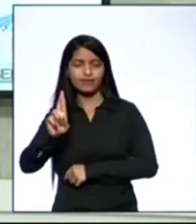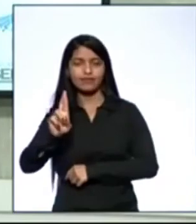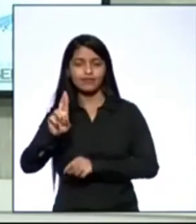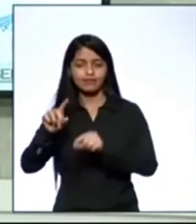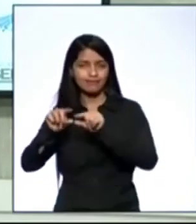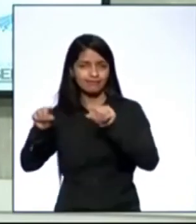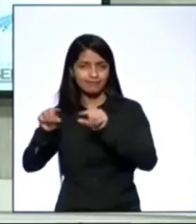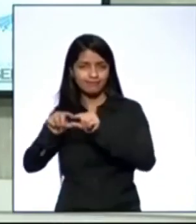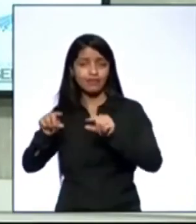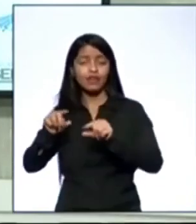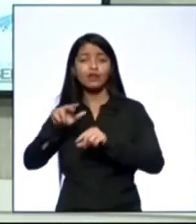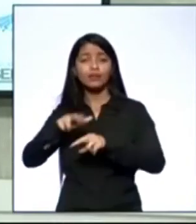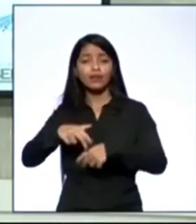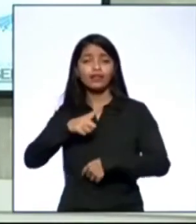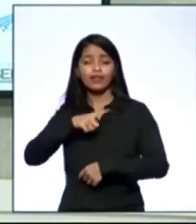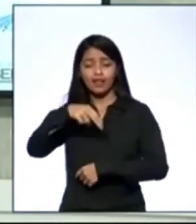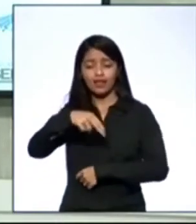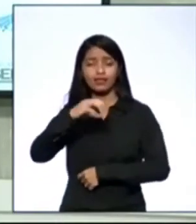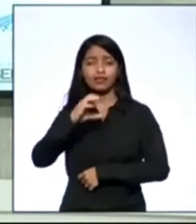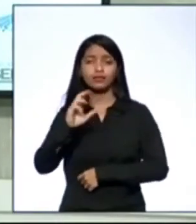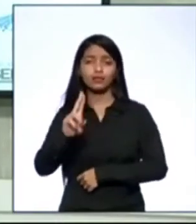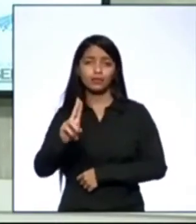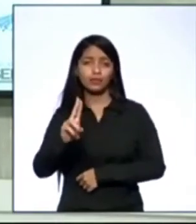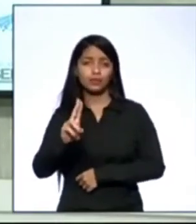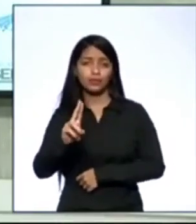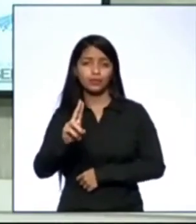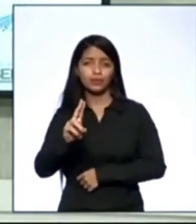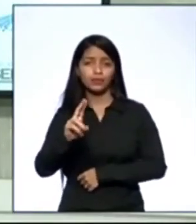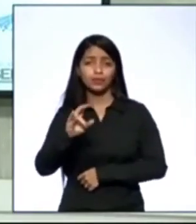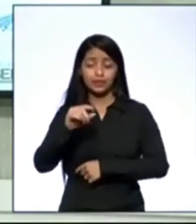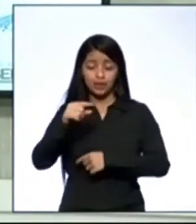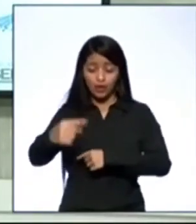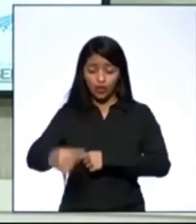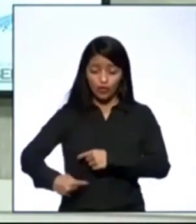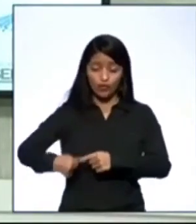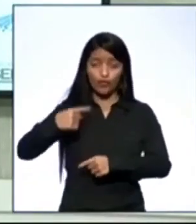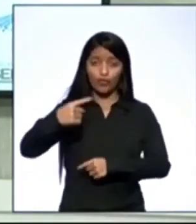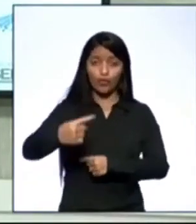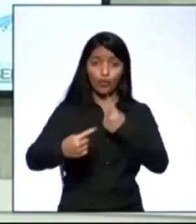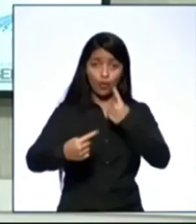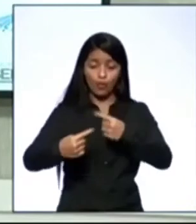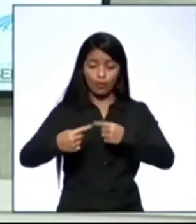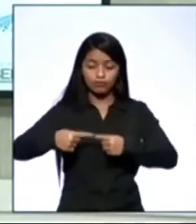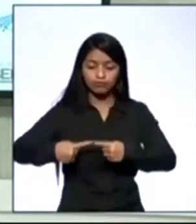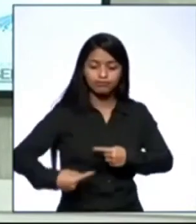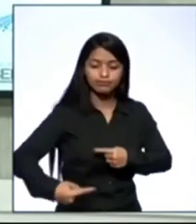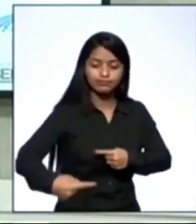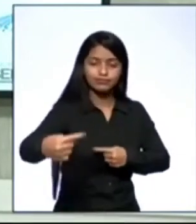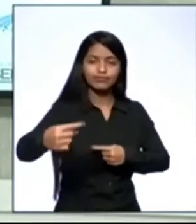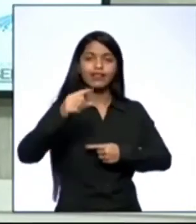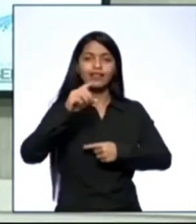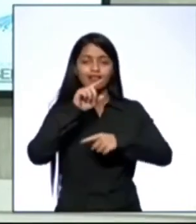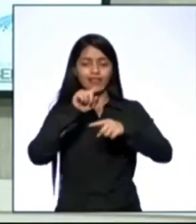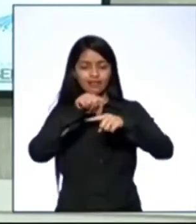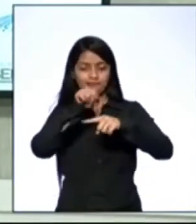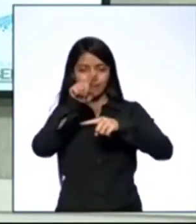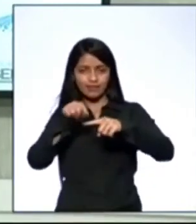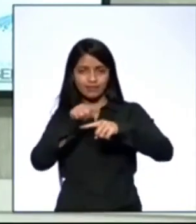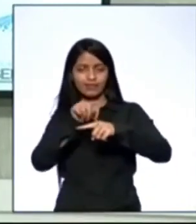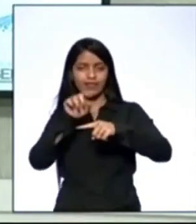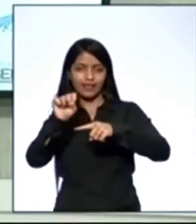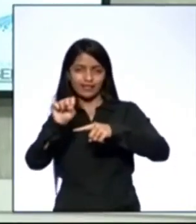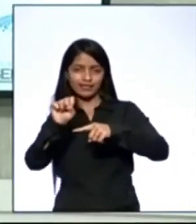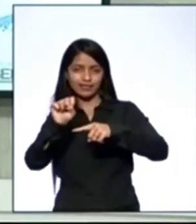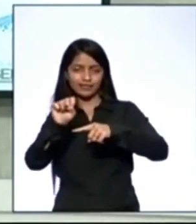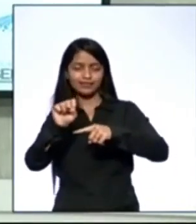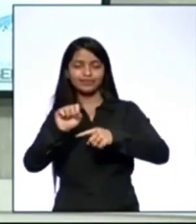um MCU, né? Cada volta que o corpo MCU dá, ele anda um ΔS 2πr, né? O tempo para dar